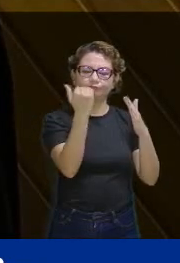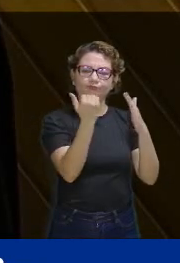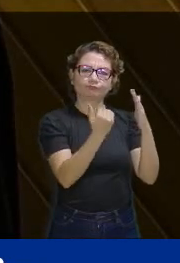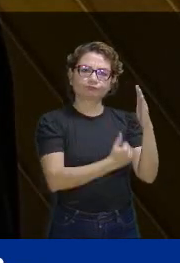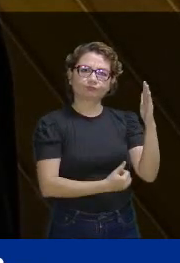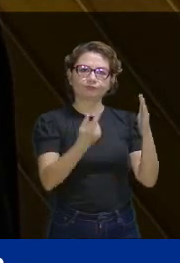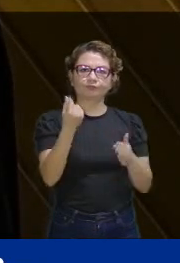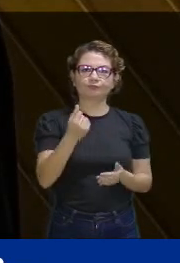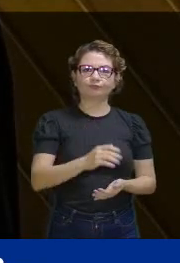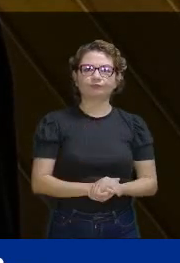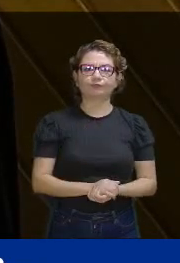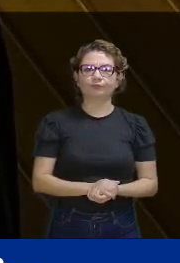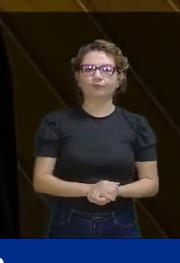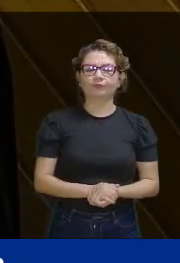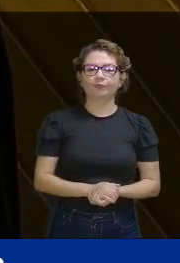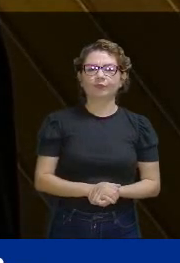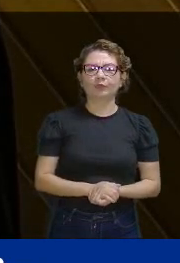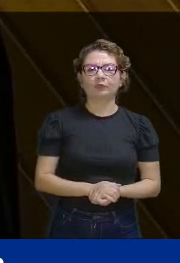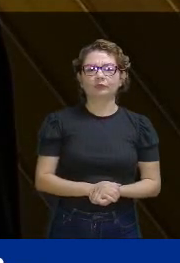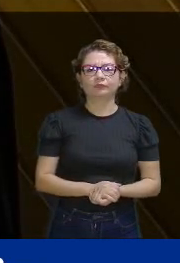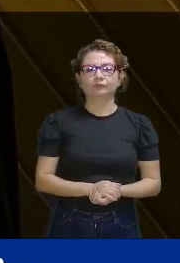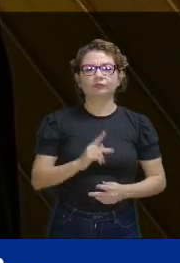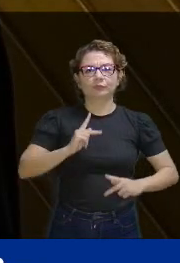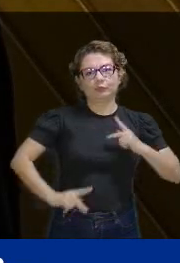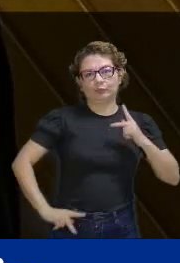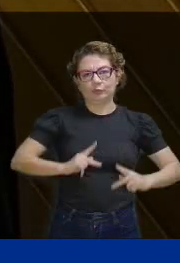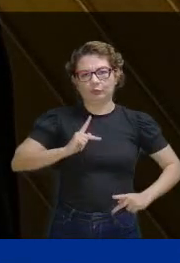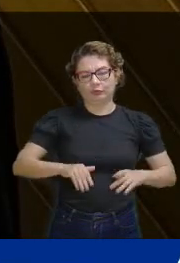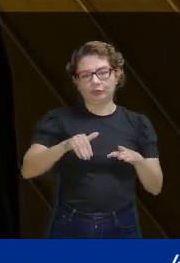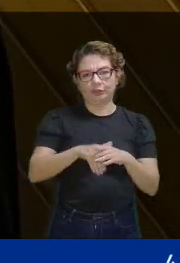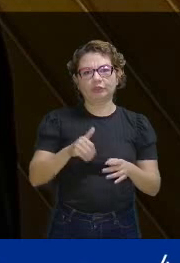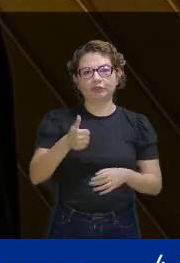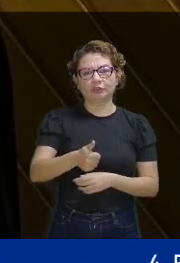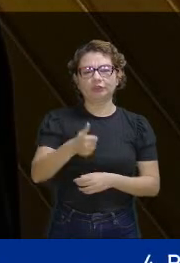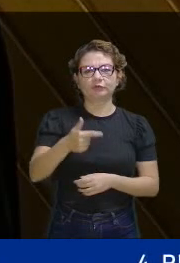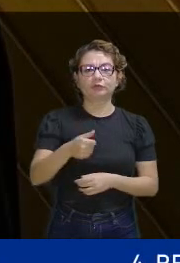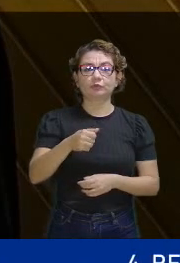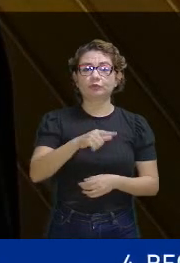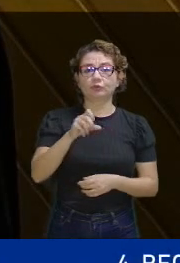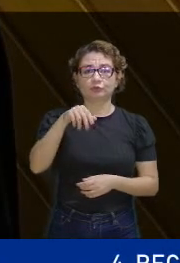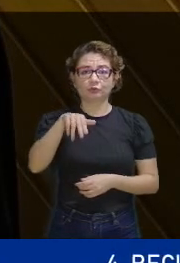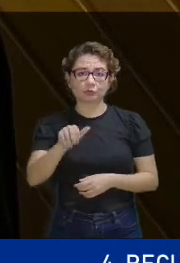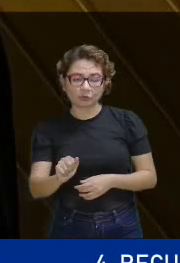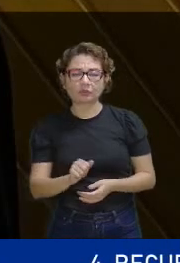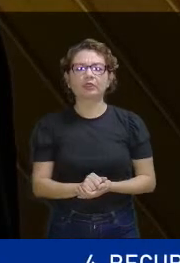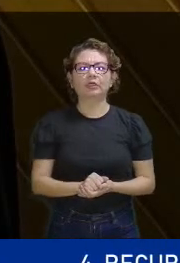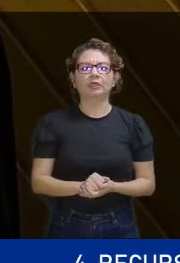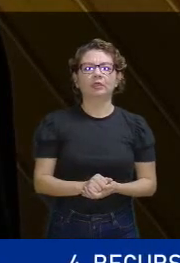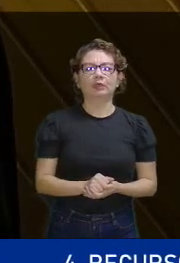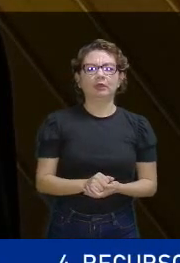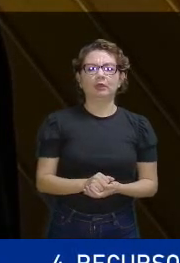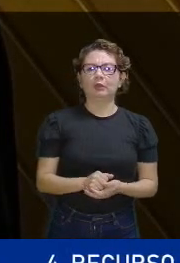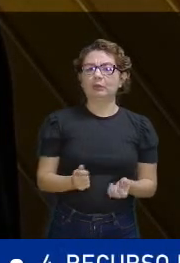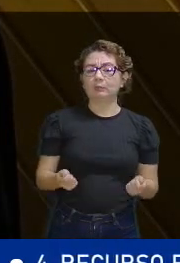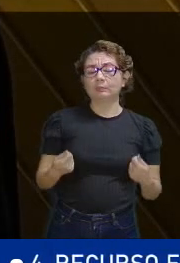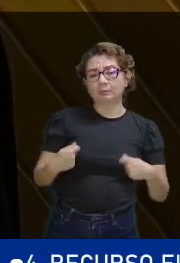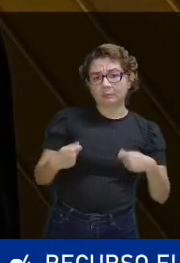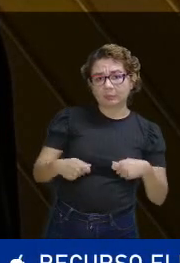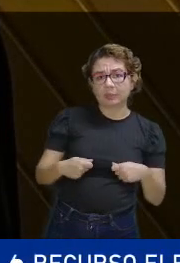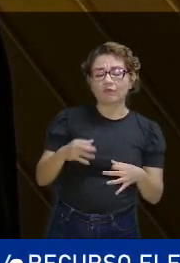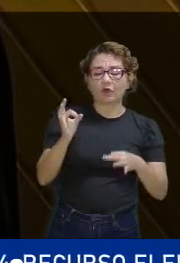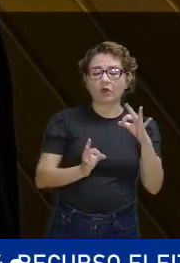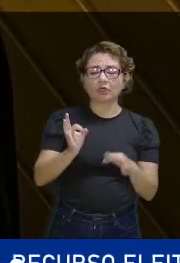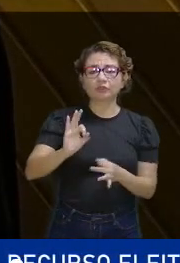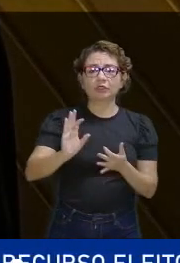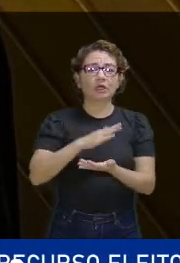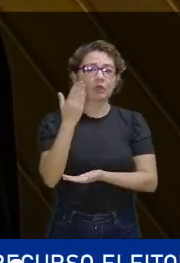Promotoria Eleitoral da 11ª Zona, em contrarrazões, sustentou que o recorrente teve diversas oportunidades para regularizar